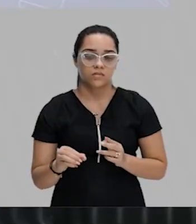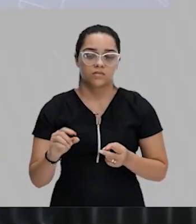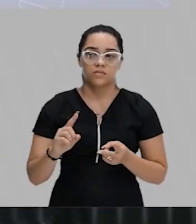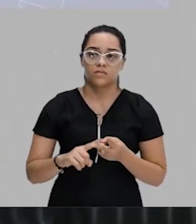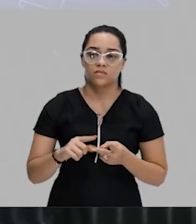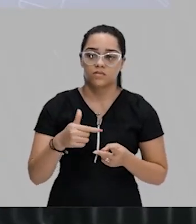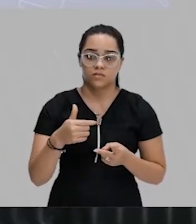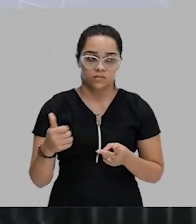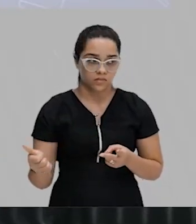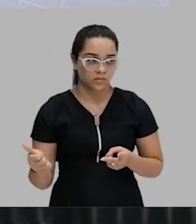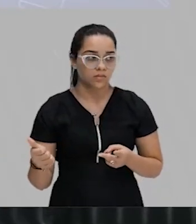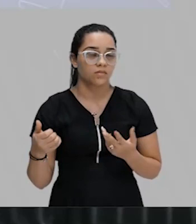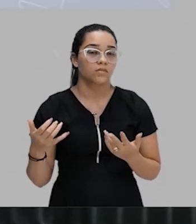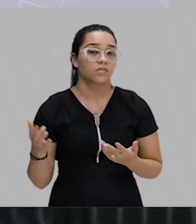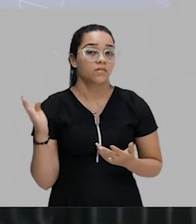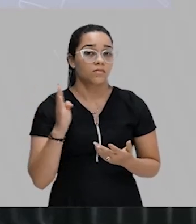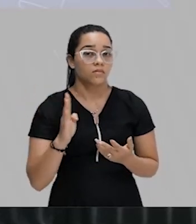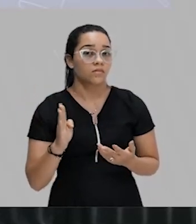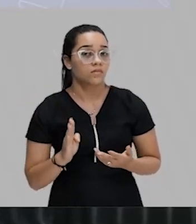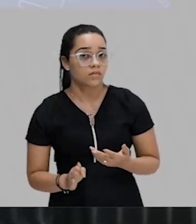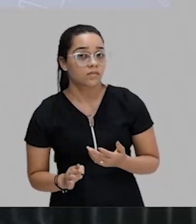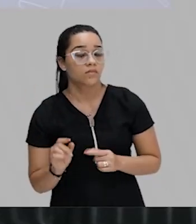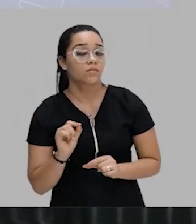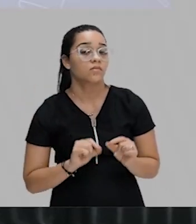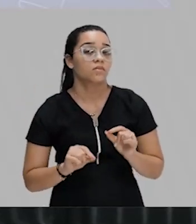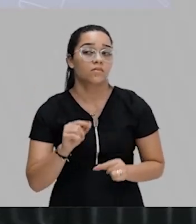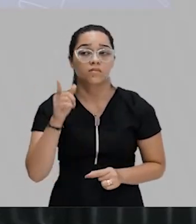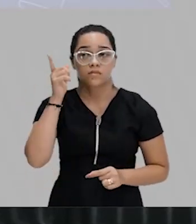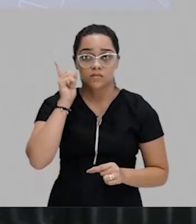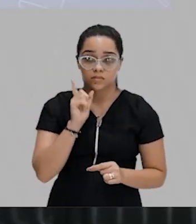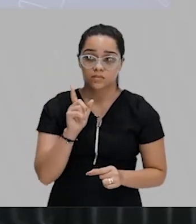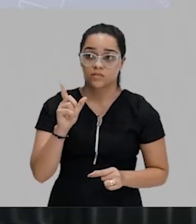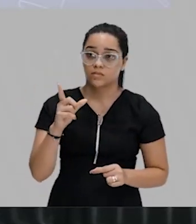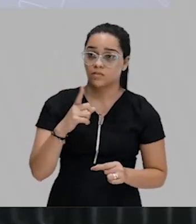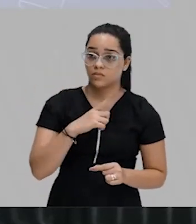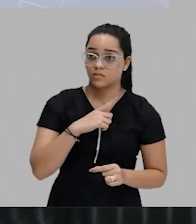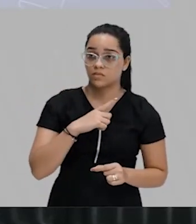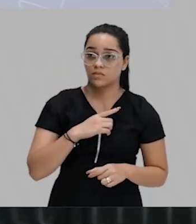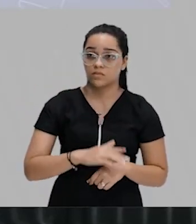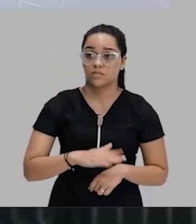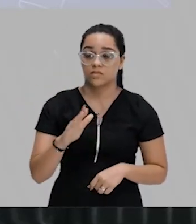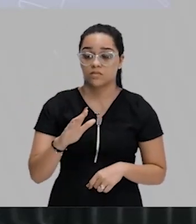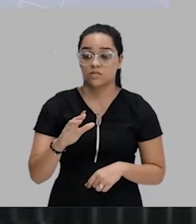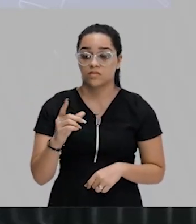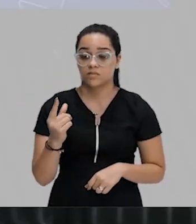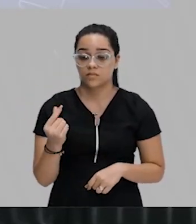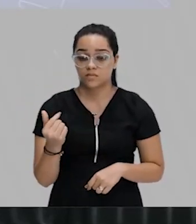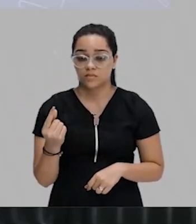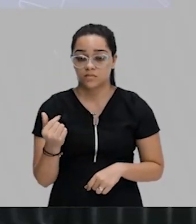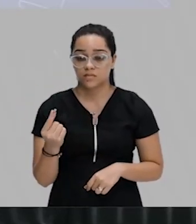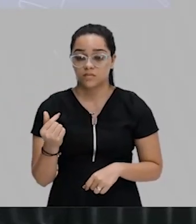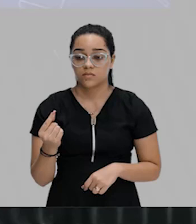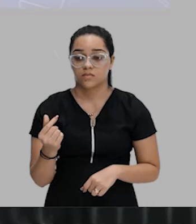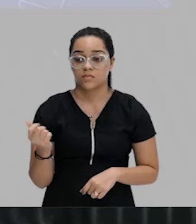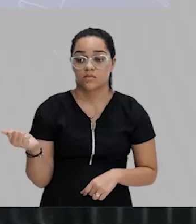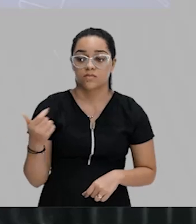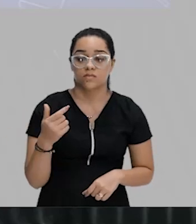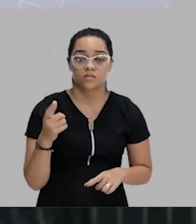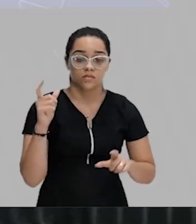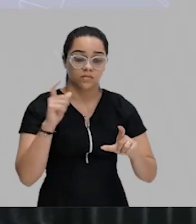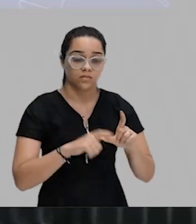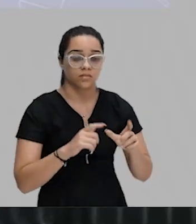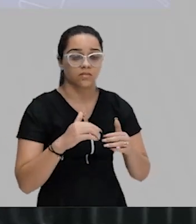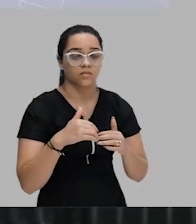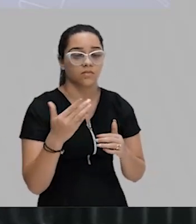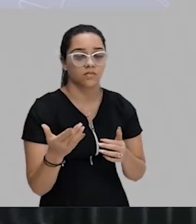do século XXI, o Brasil ele chegou a conseguir acumular mais reserva do que a dívida